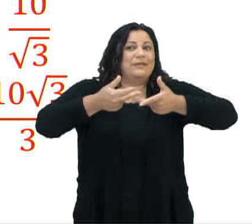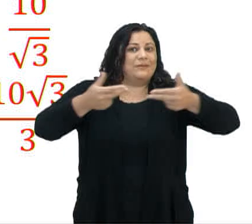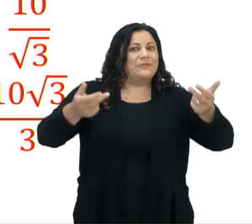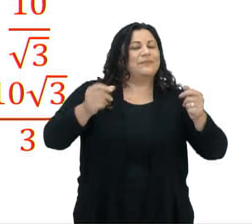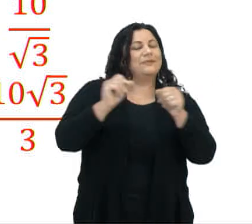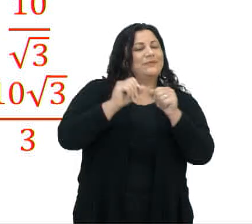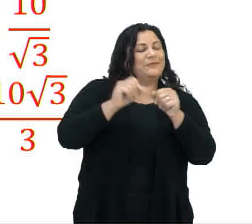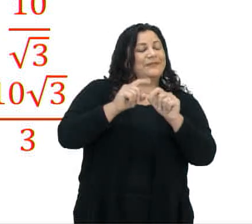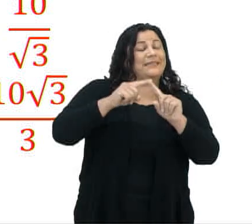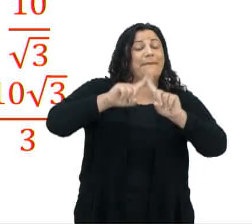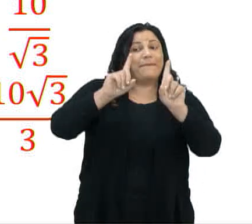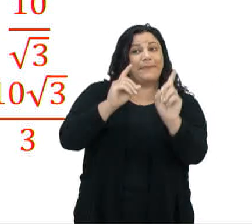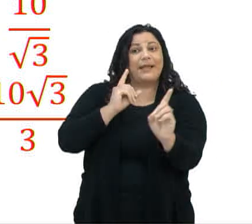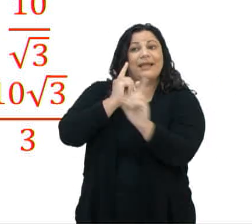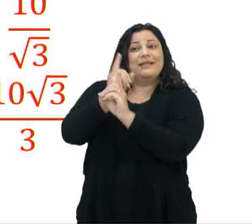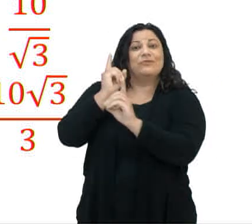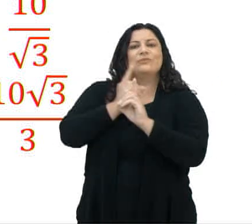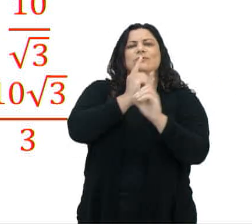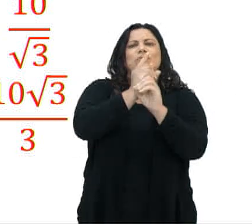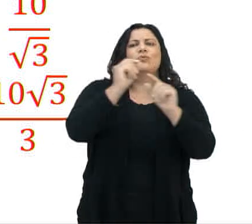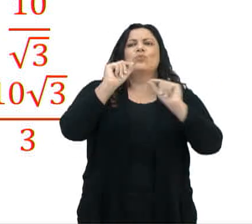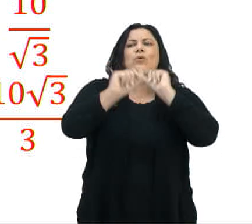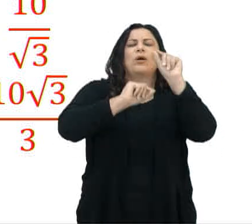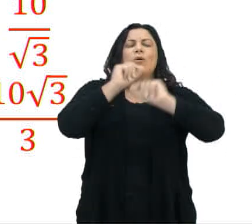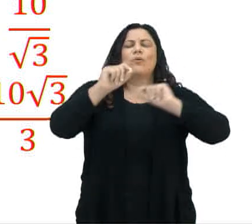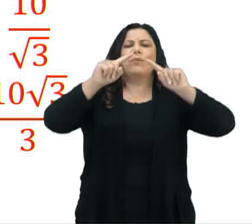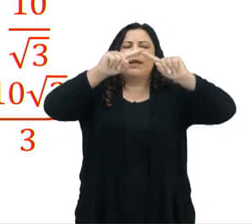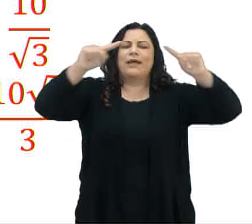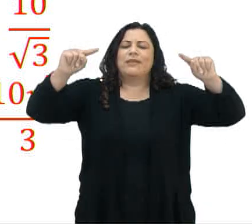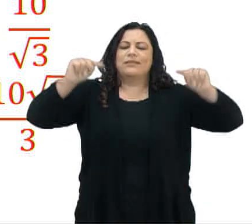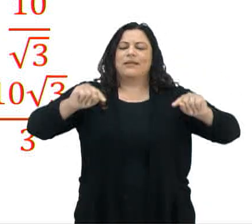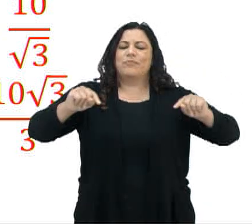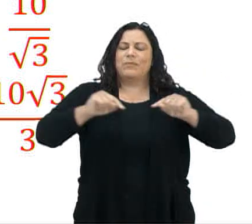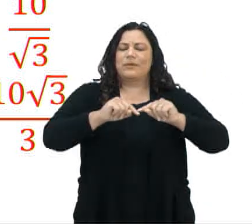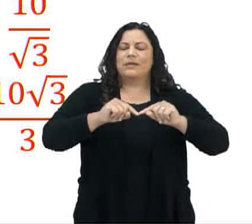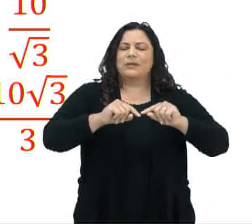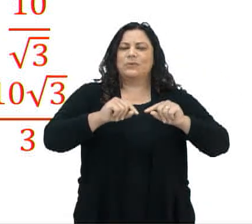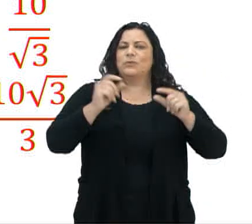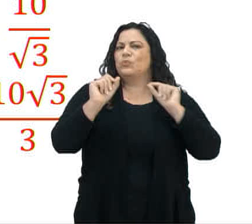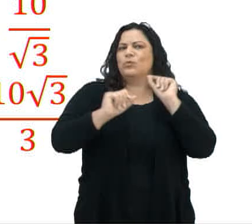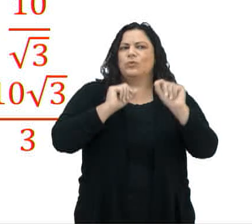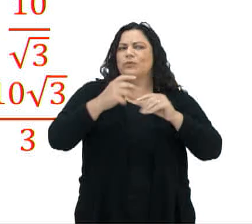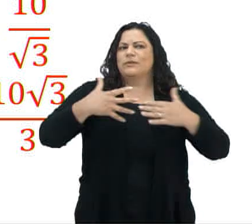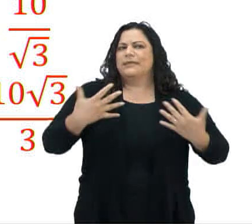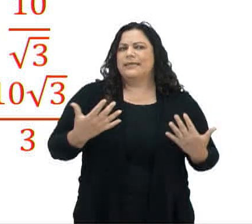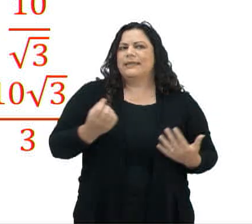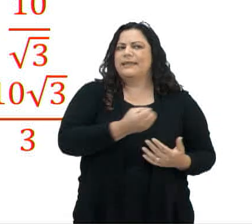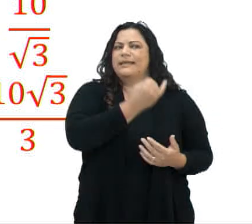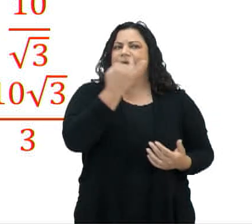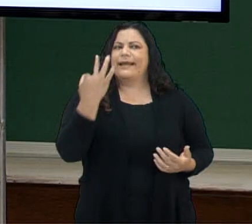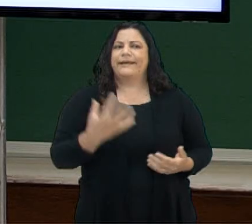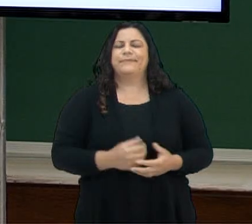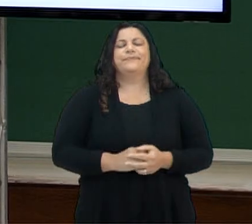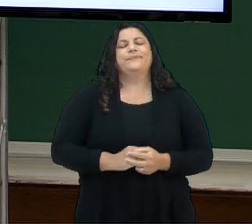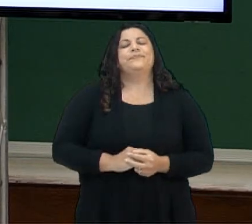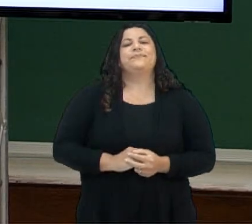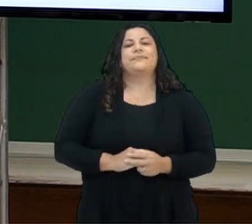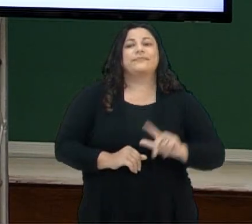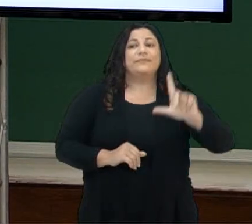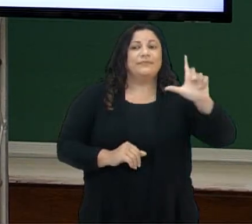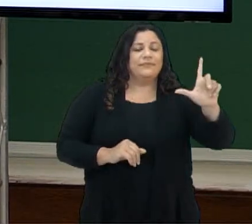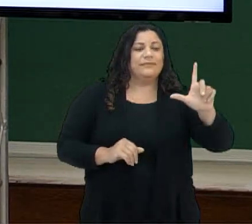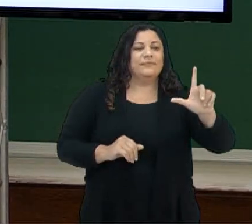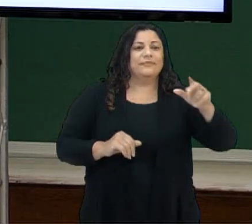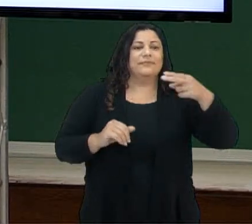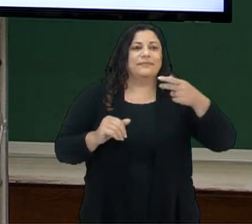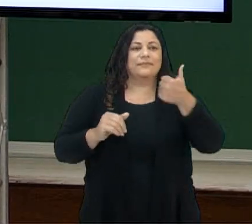isso, eu descubro qual é o tamanho do lado do hexágono, tá? Ó, L é igual a 10 raiz de 3 sobre 3.